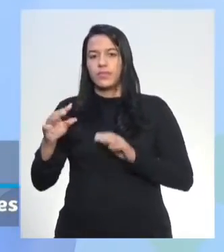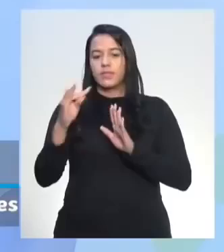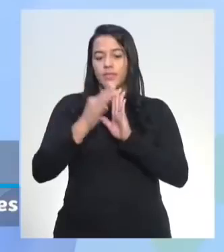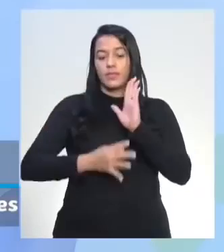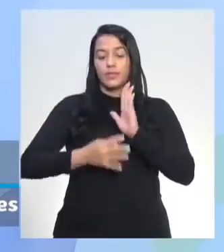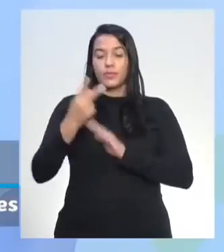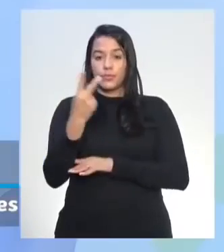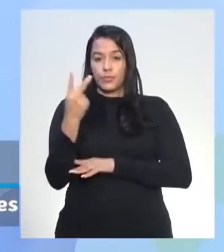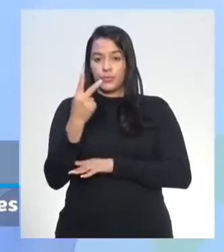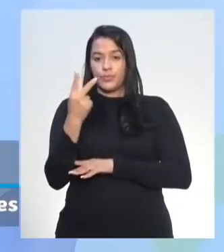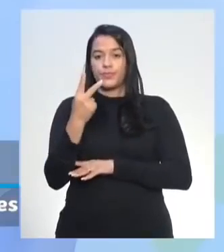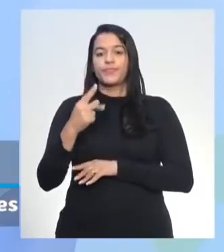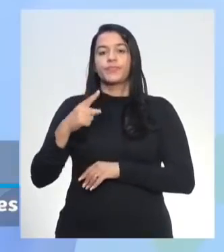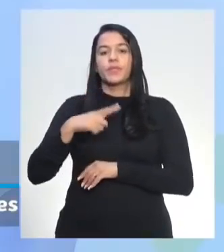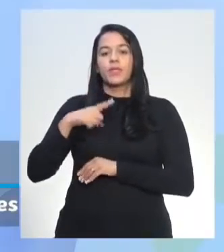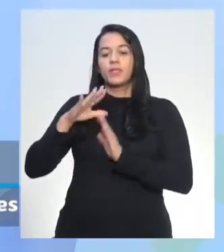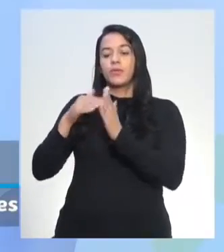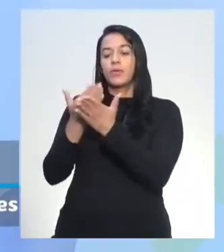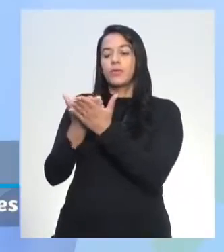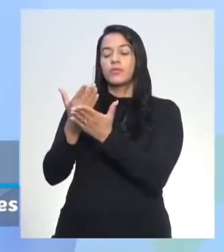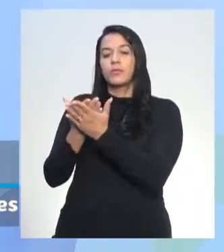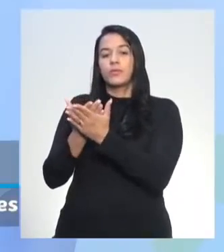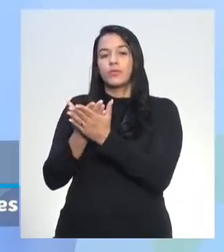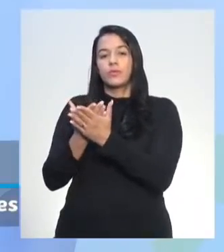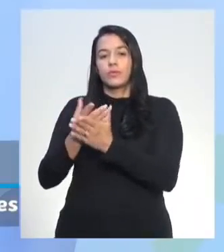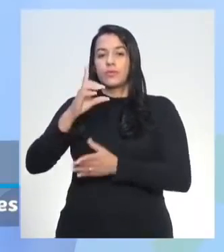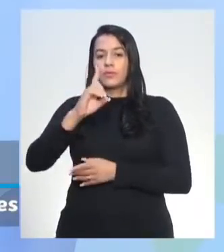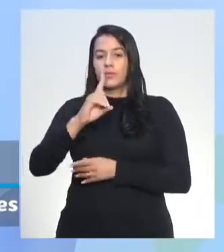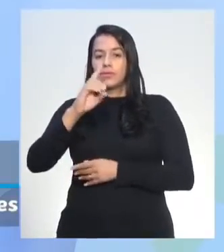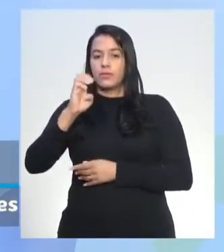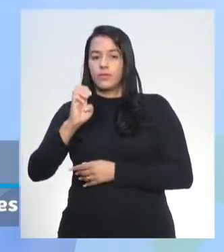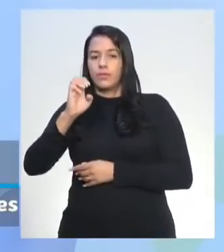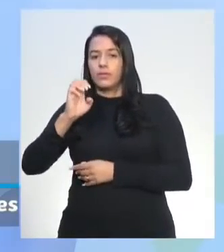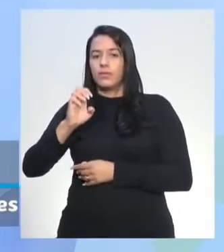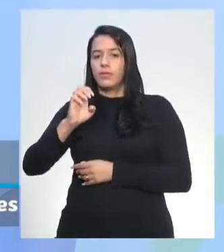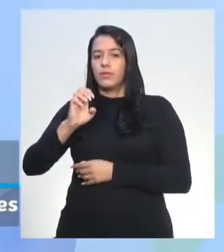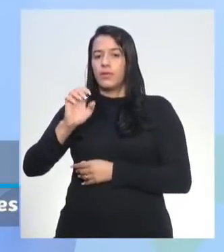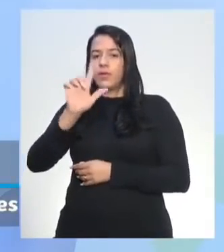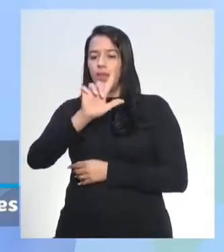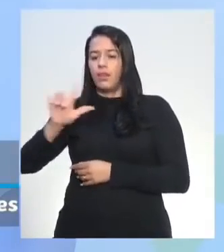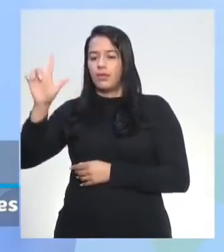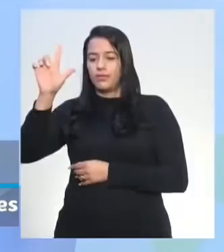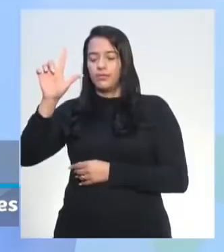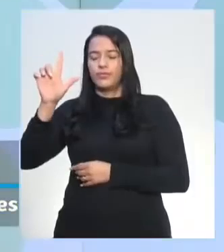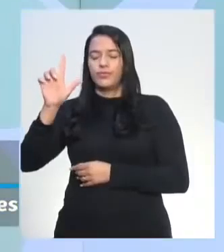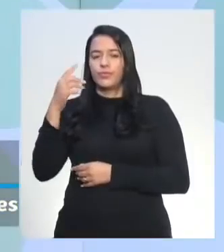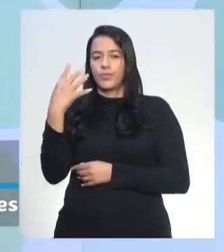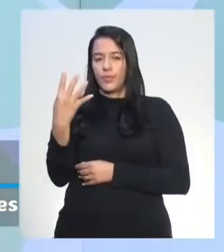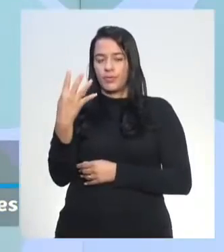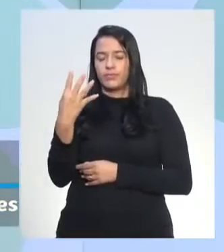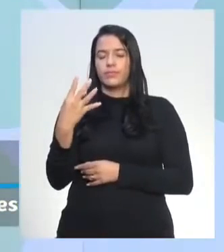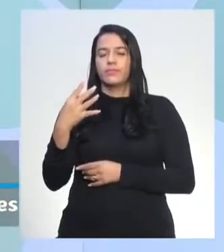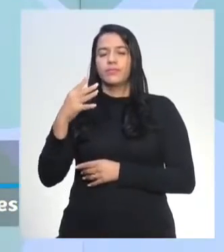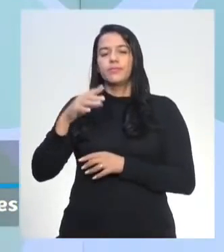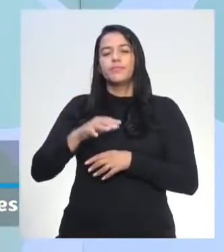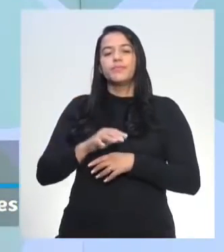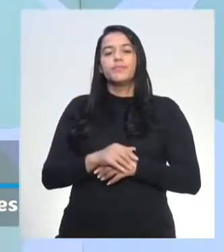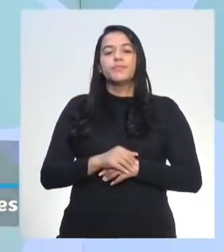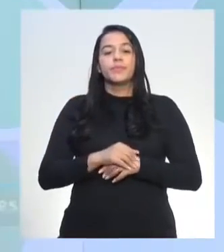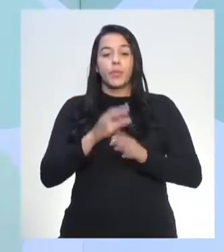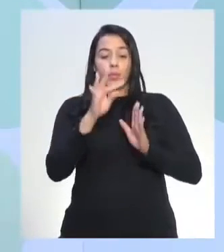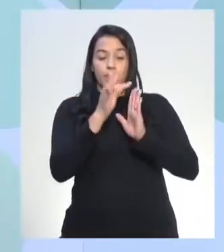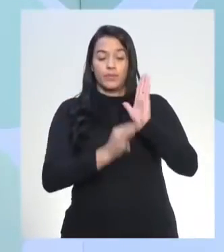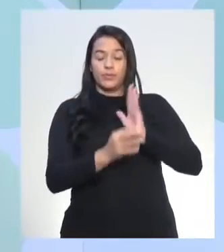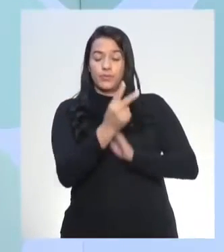escola Orlando, zona DE Leste 4, da cidade de São Paulo. Muito legal. Texto 2, então, olha